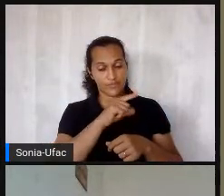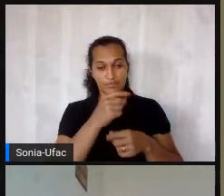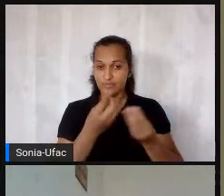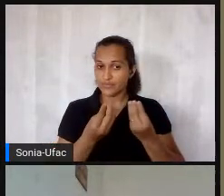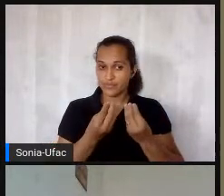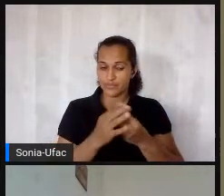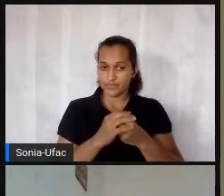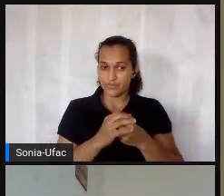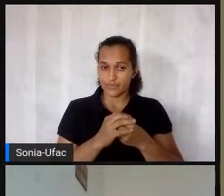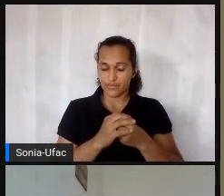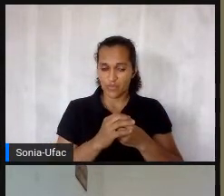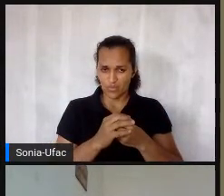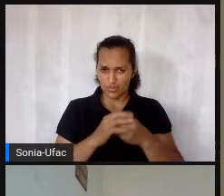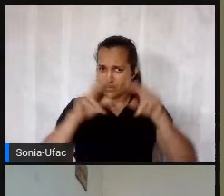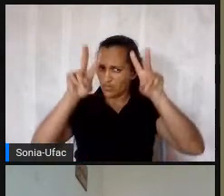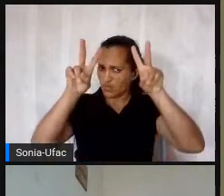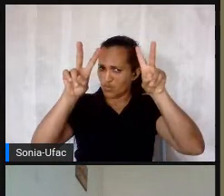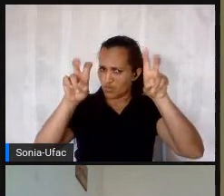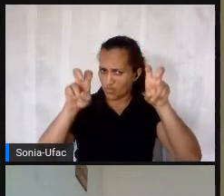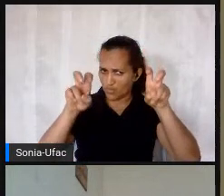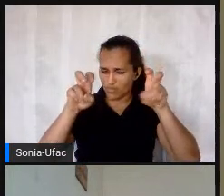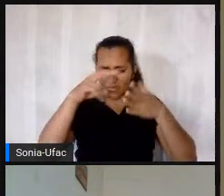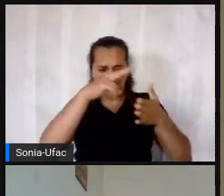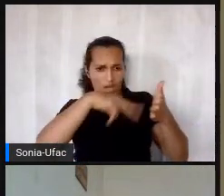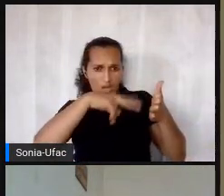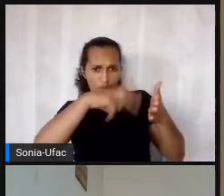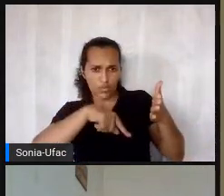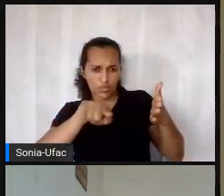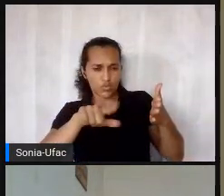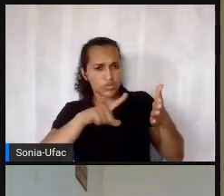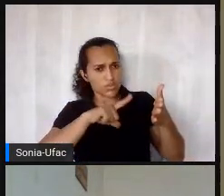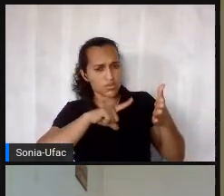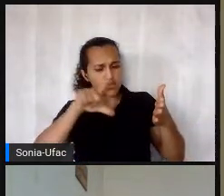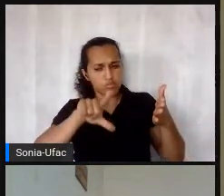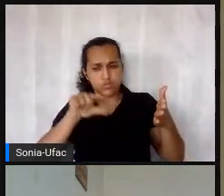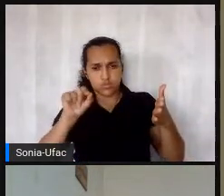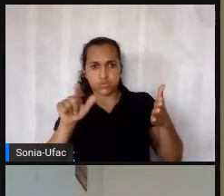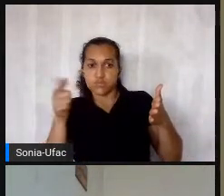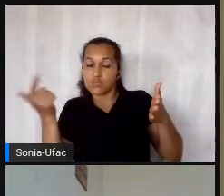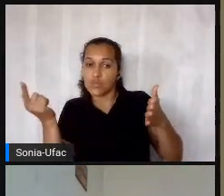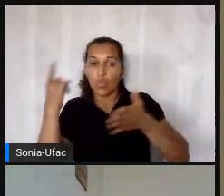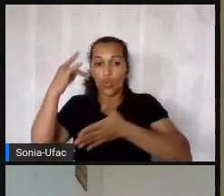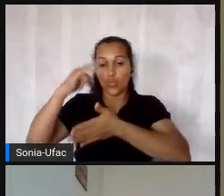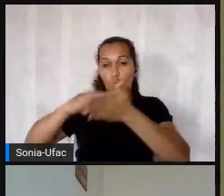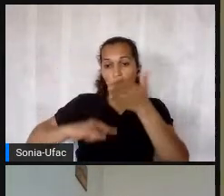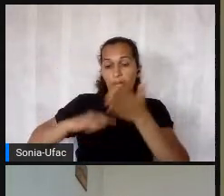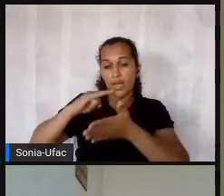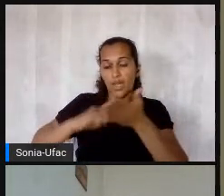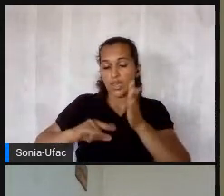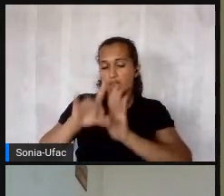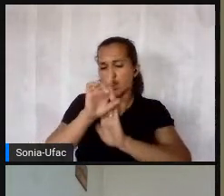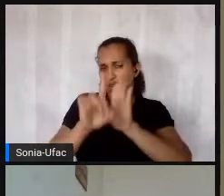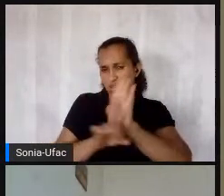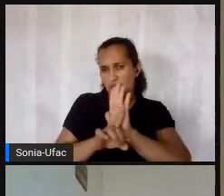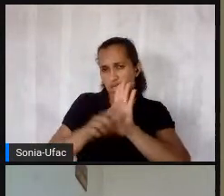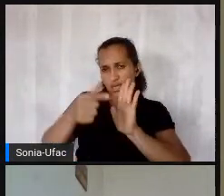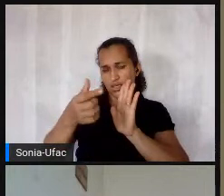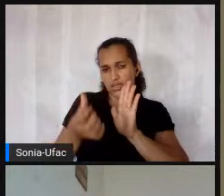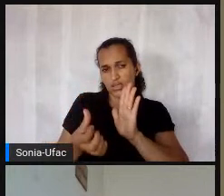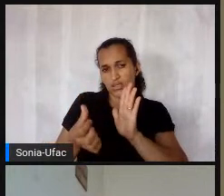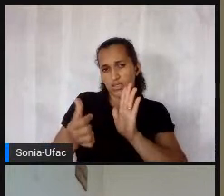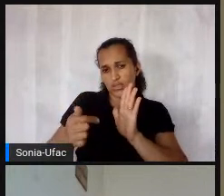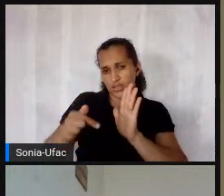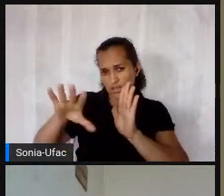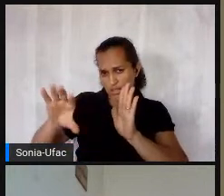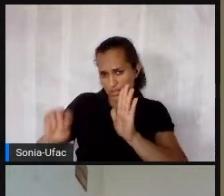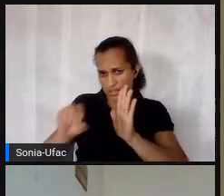essa topicalização do tema leitura teve uma exceção, que foram os documentos coletados da década de 70 e 80. Não